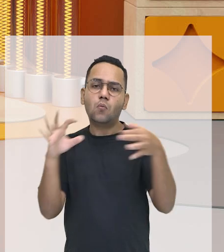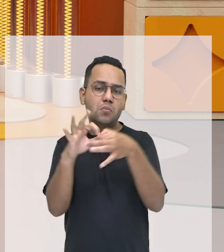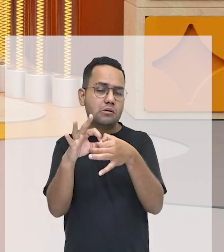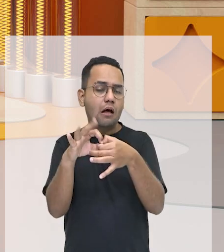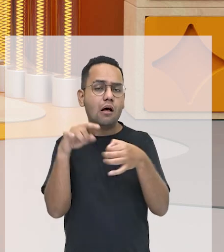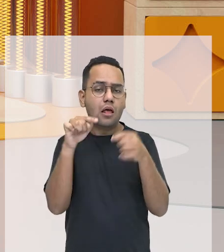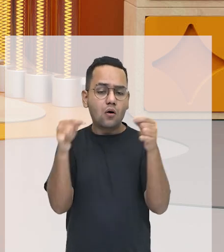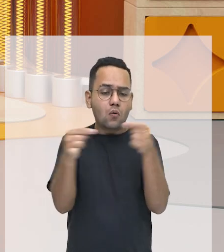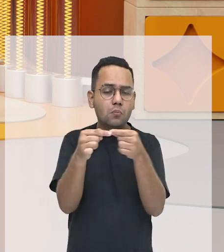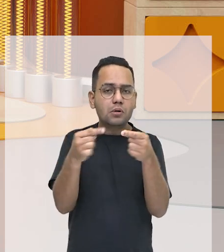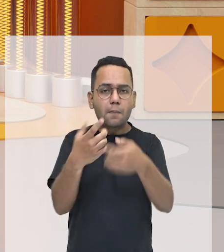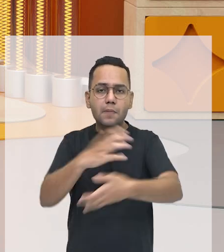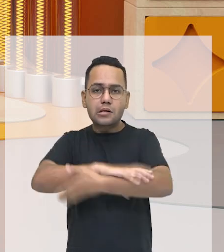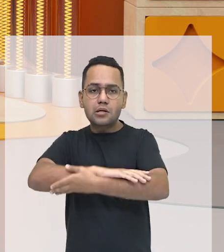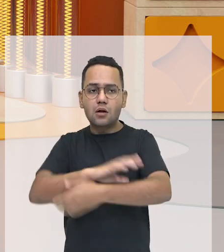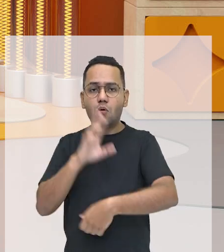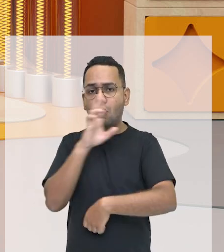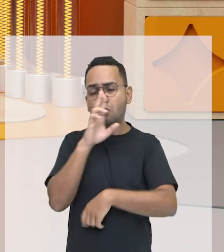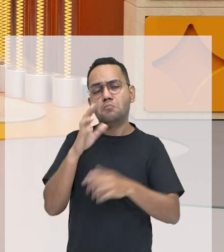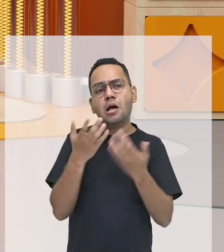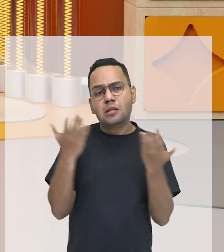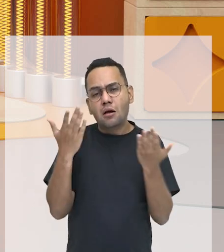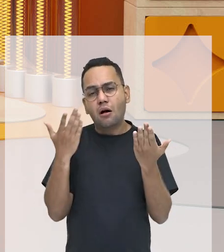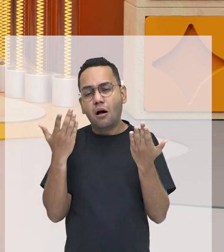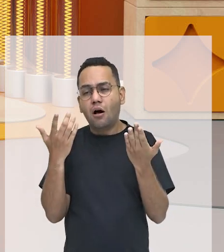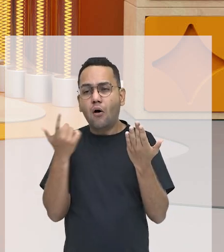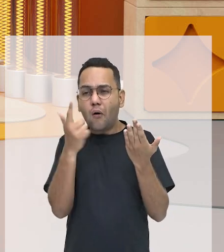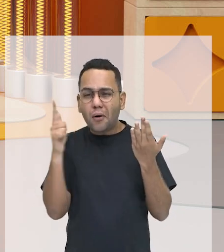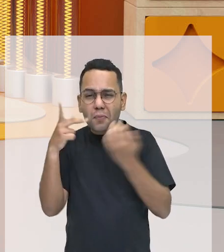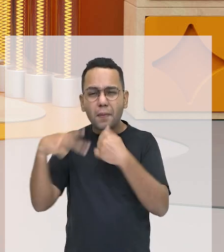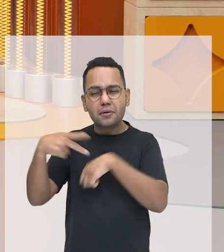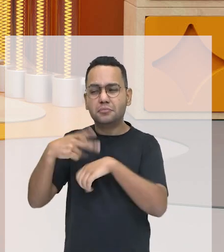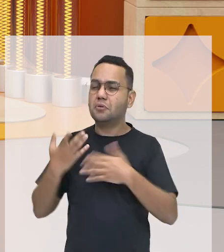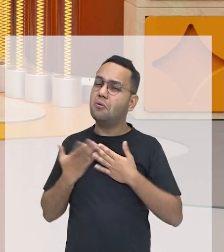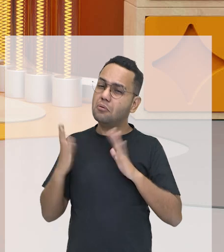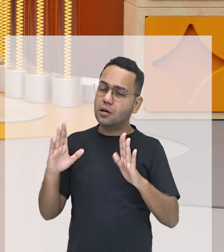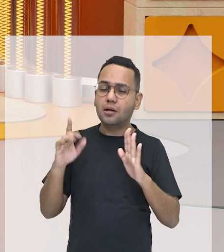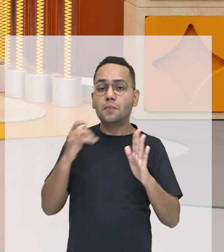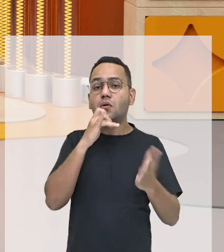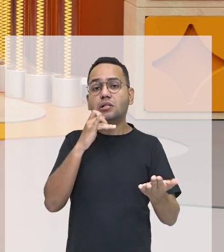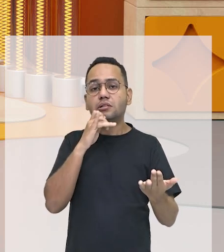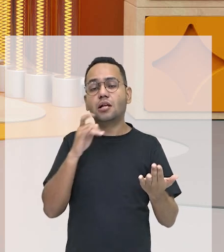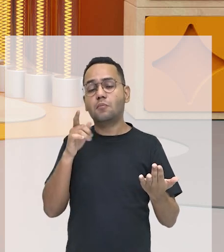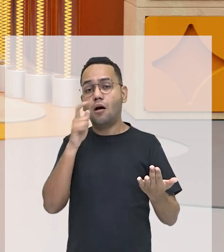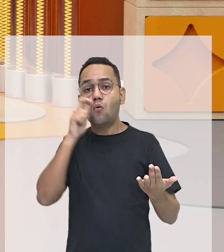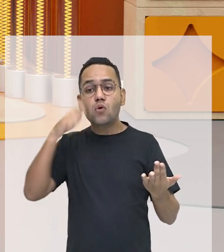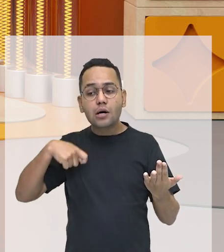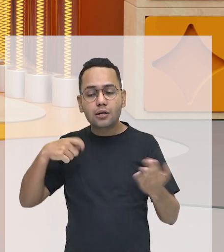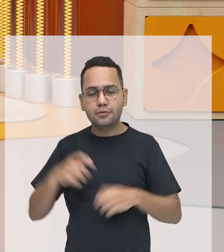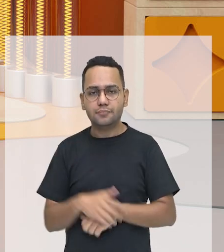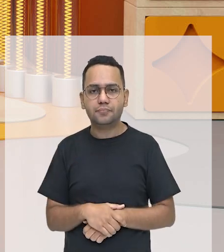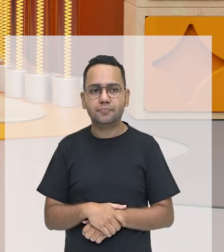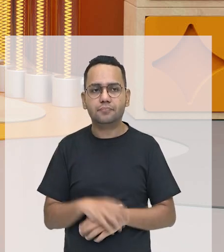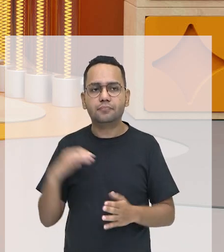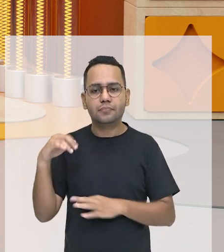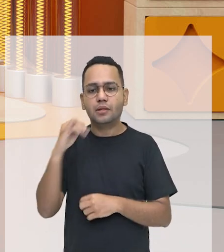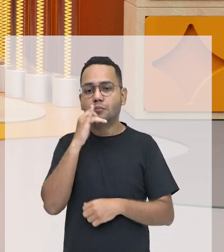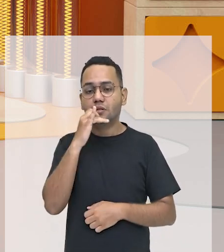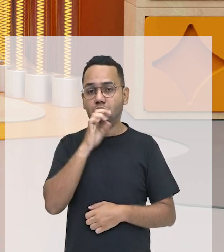não querem em relação aí à Ucrânia, né? Por isso que acabou gerando conflitos. Mas a Rússia, ela acaba